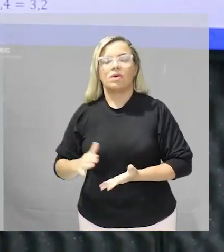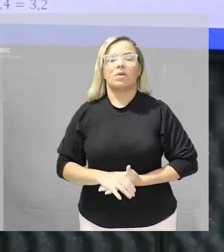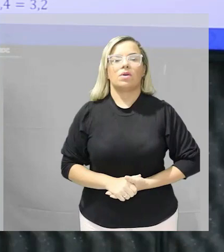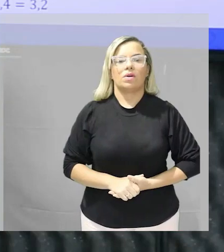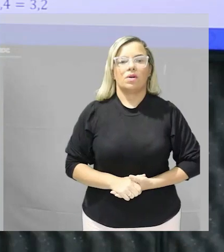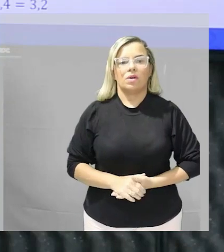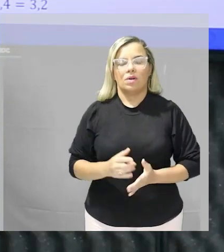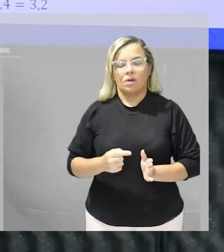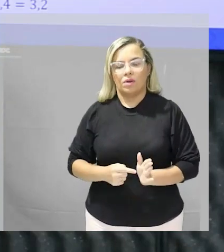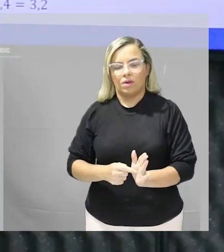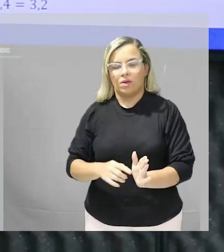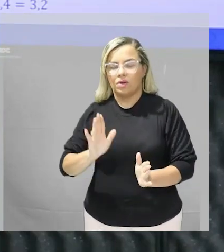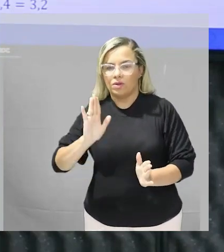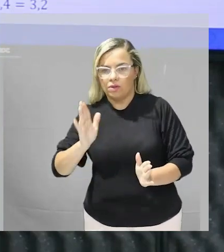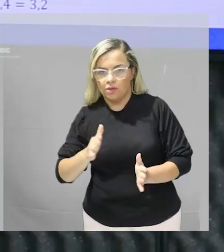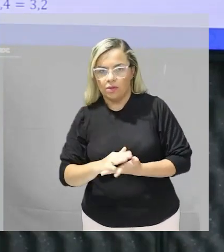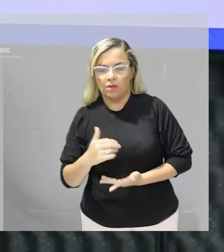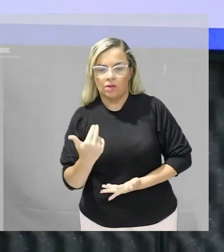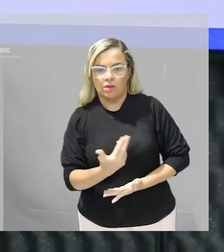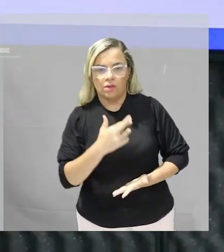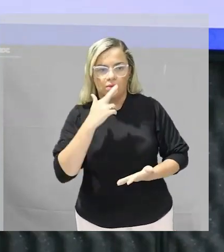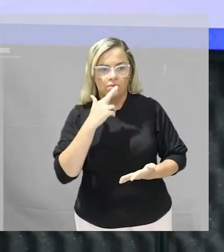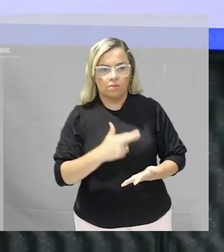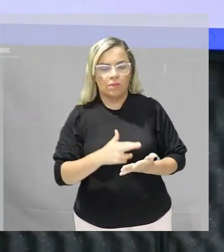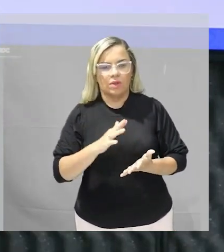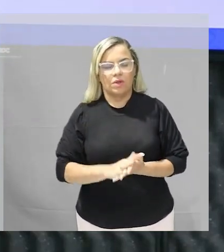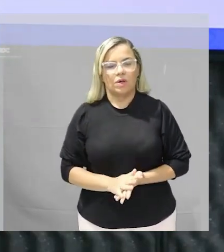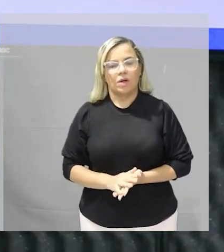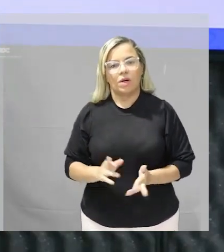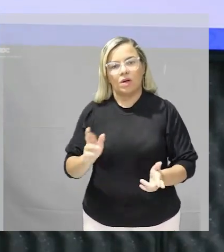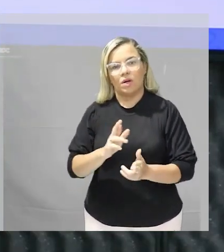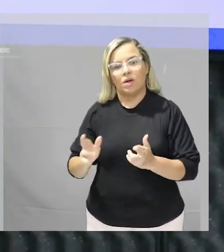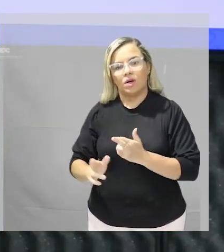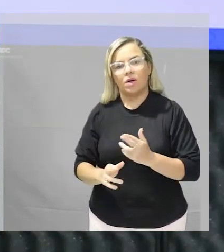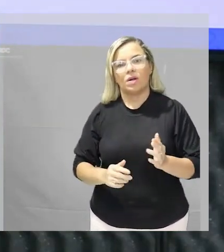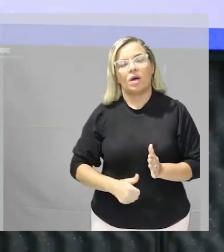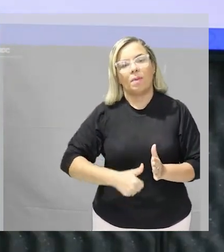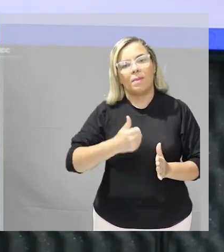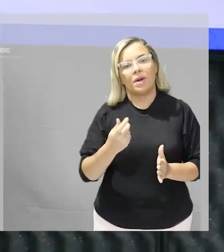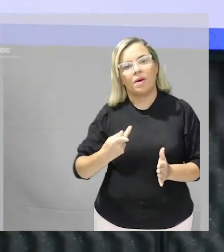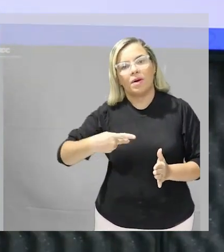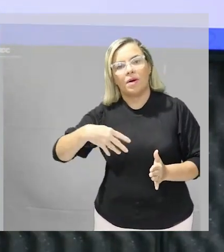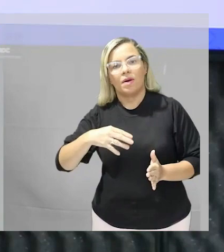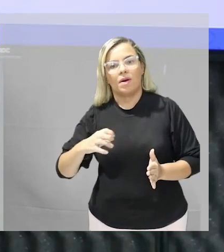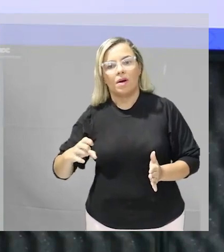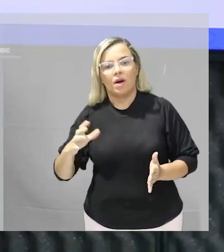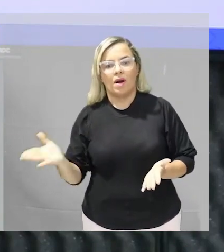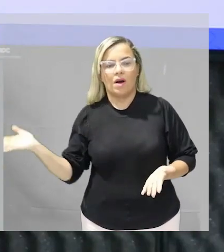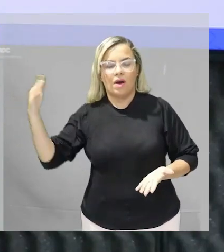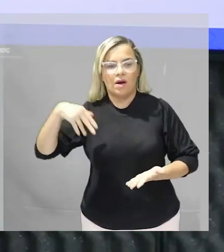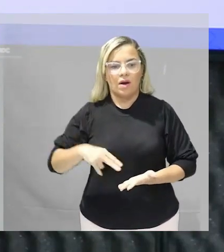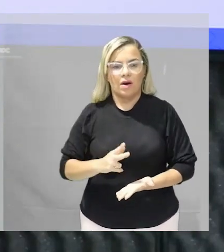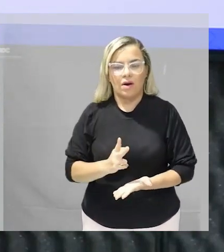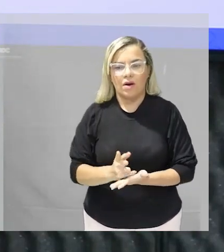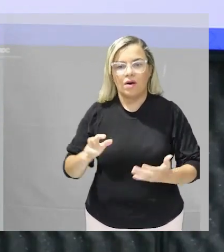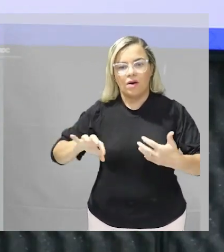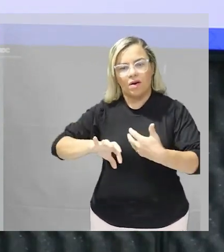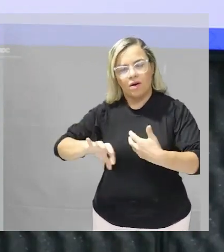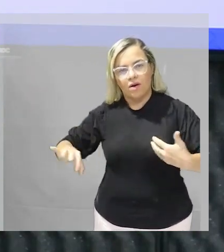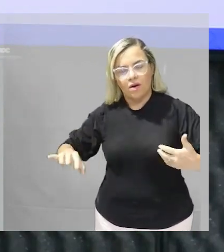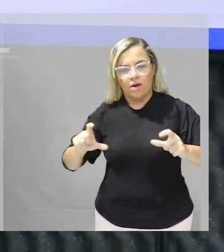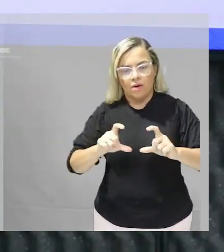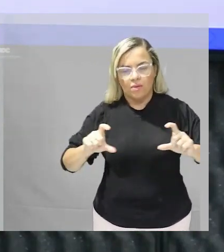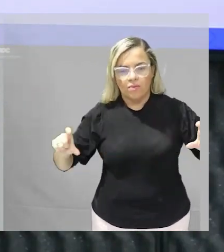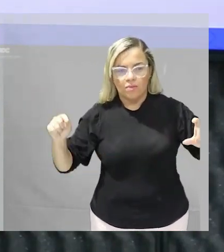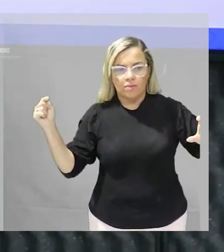esse aqui já é o nosso resultado referente a primeira parte agora vamos continuar Vamos separar mais outro